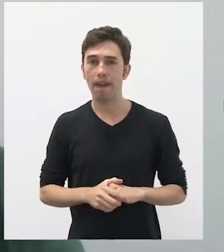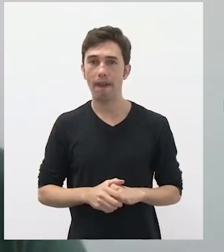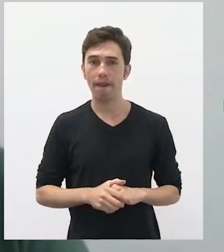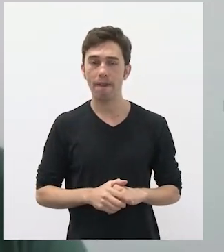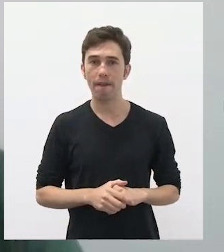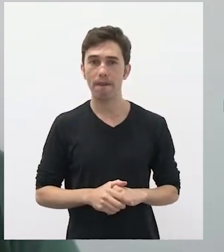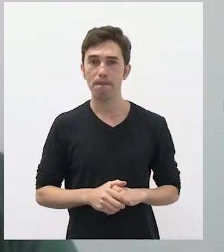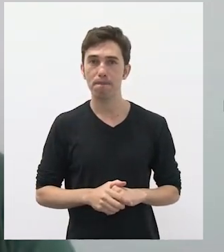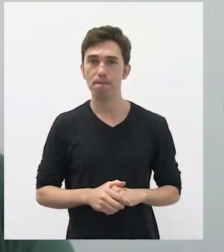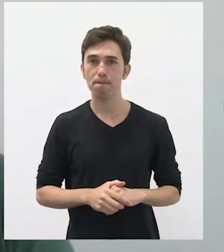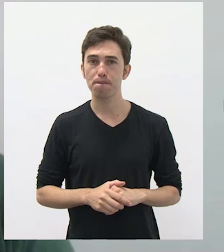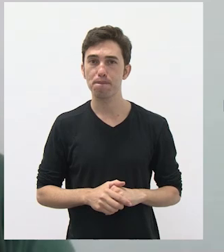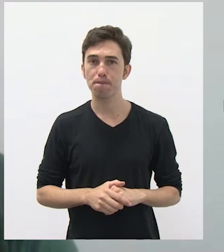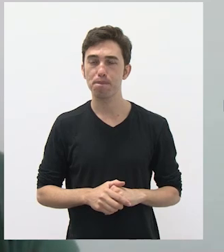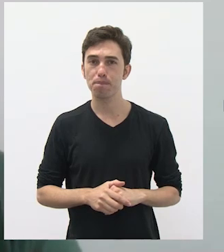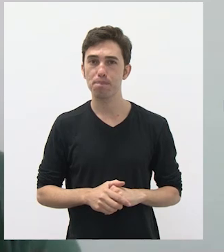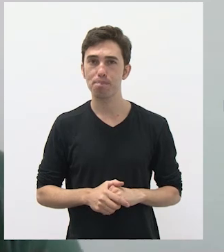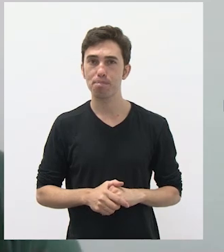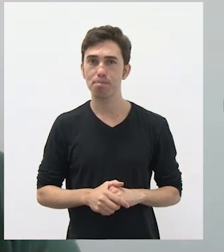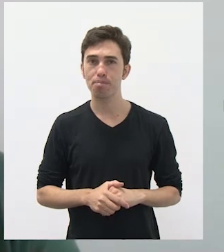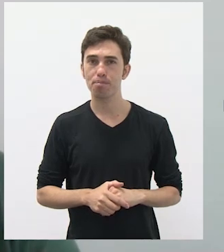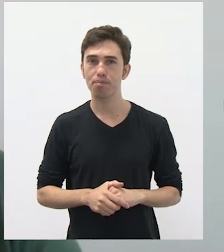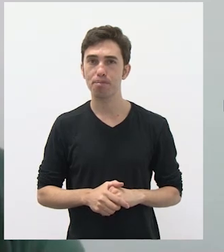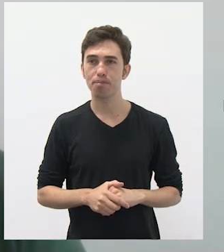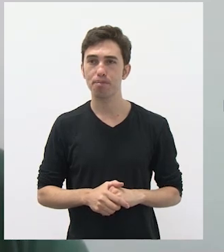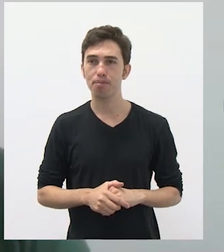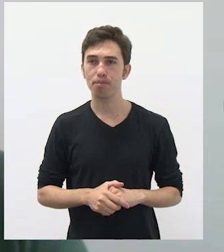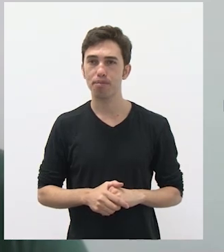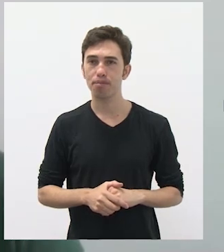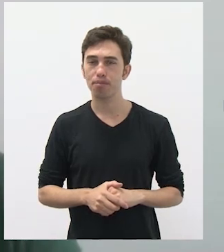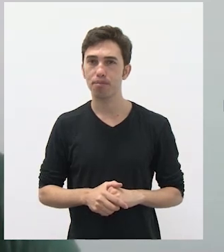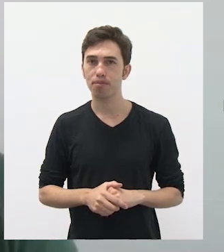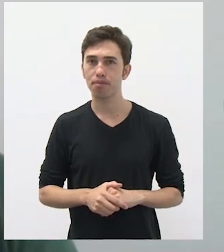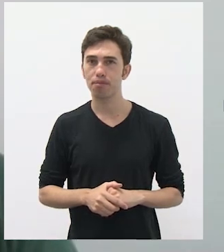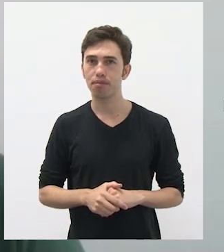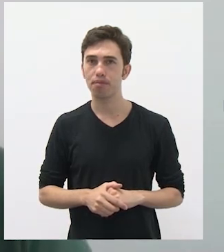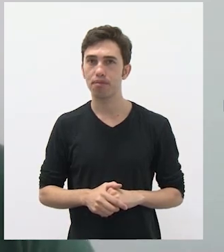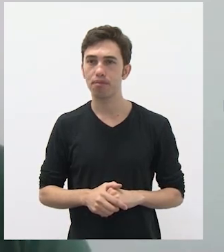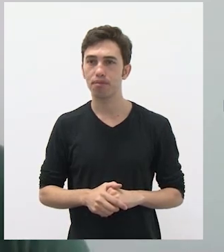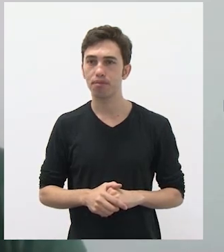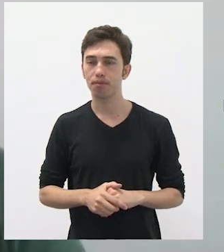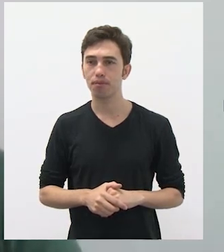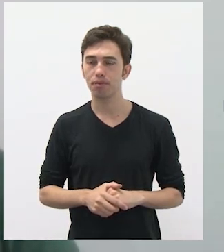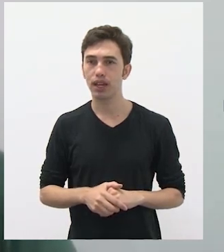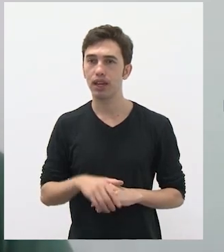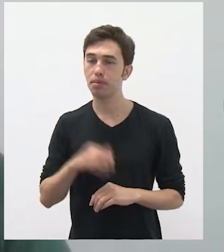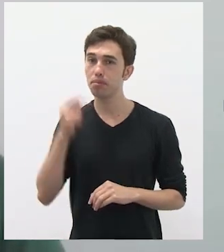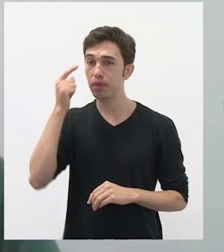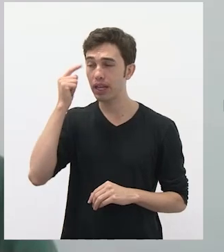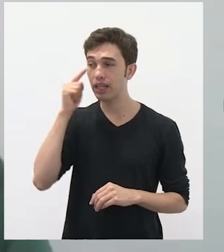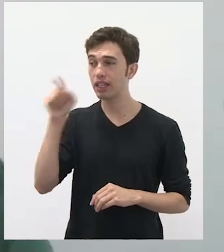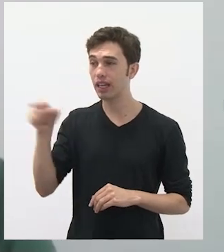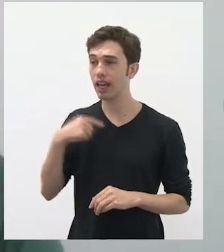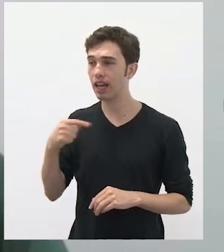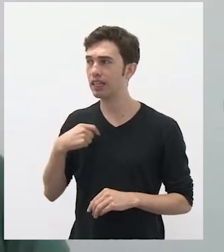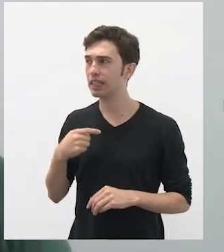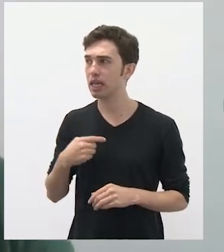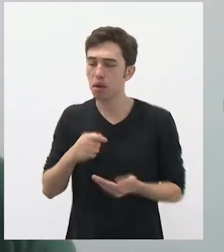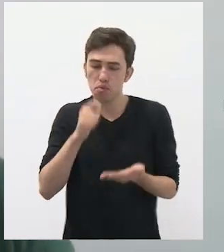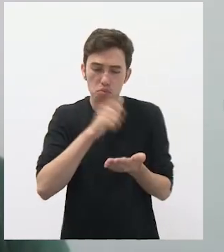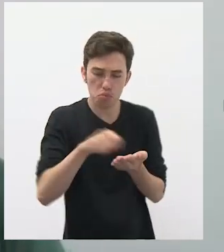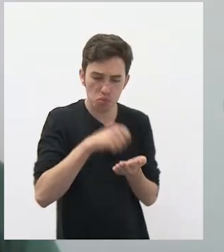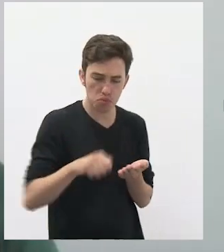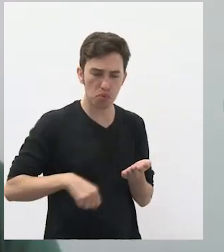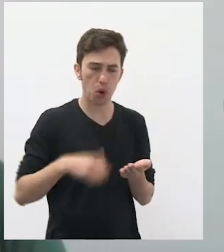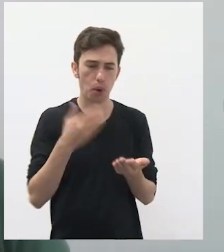não queremos ouvi-los, né? Não tem nada a dizer a produzir. Quando isso não é verdade, a gente sabe muito bem disso. Né? Aqui, quando eu